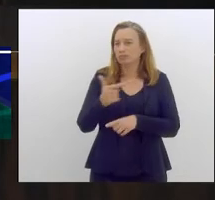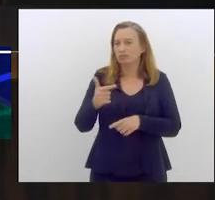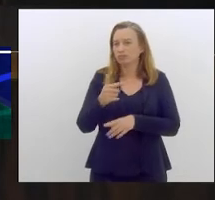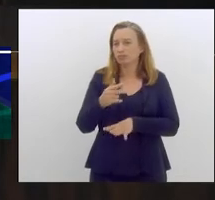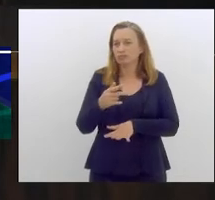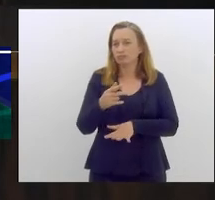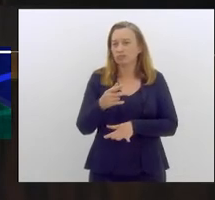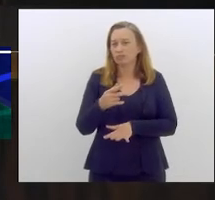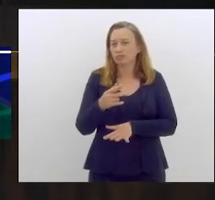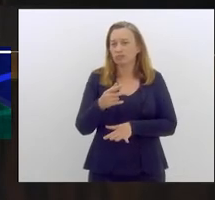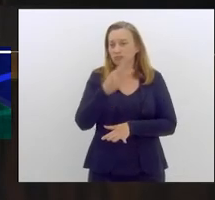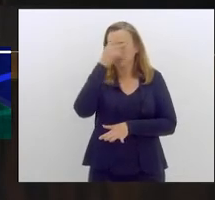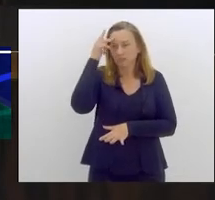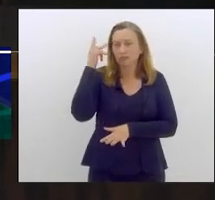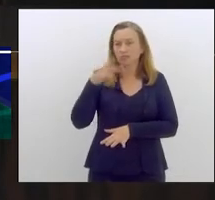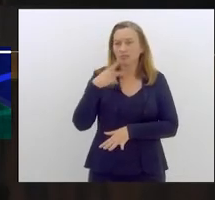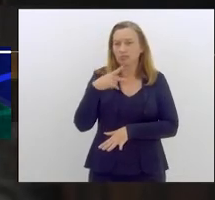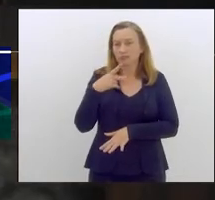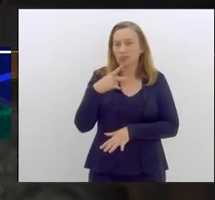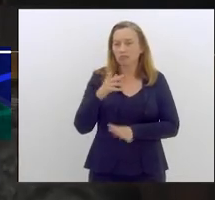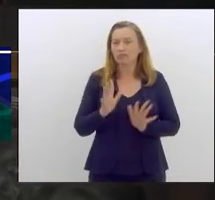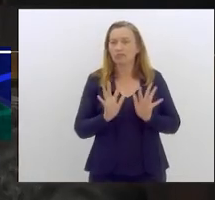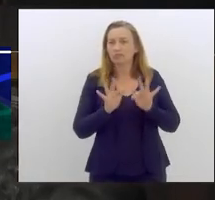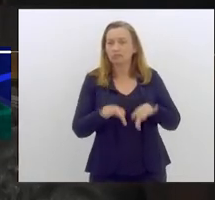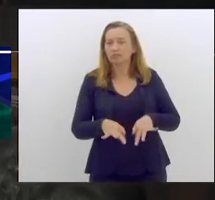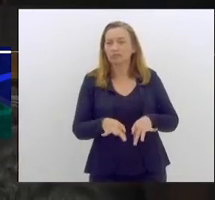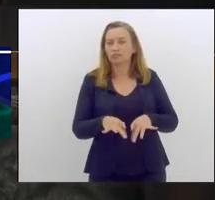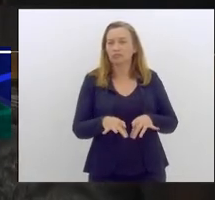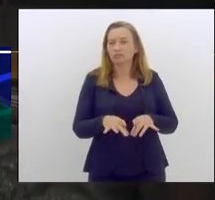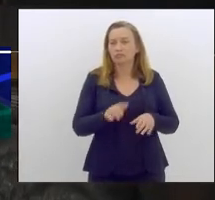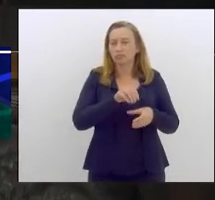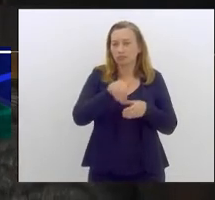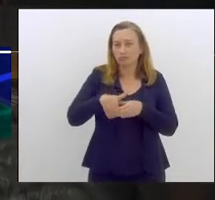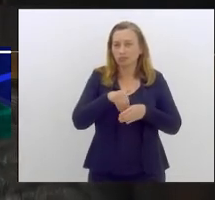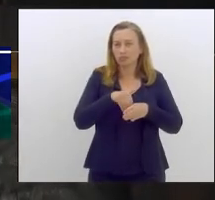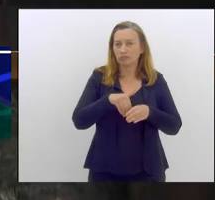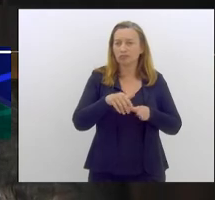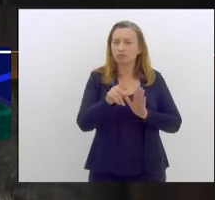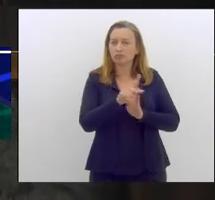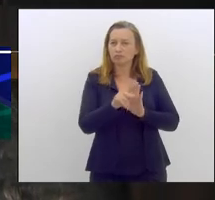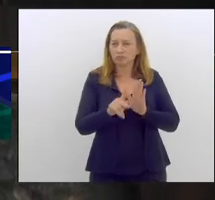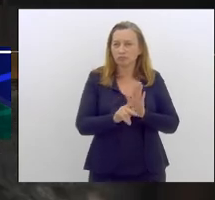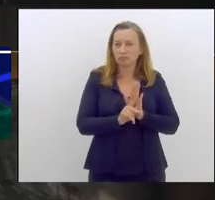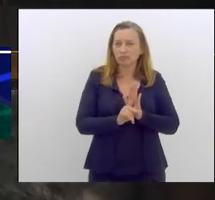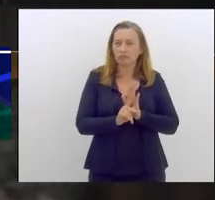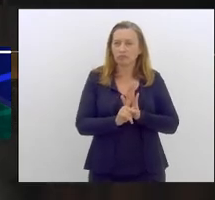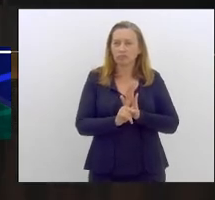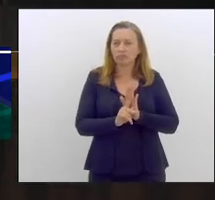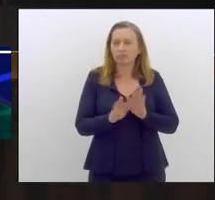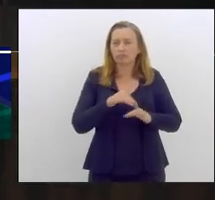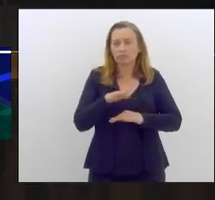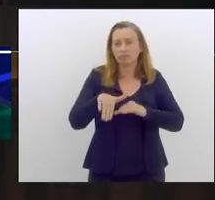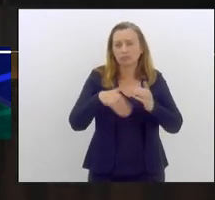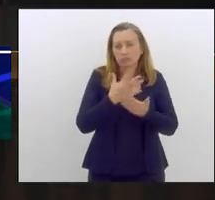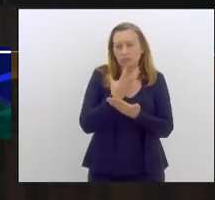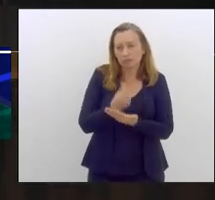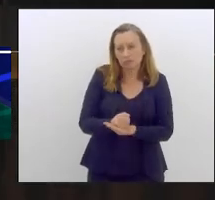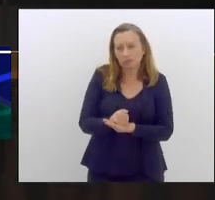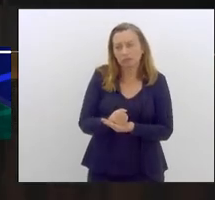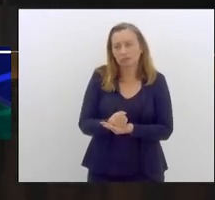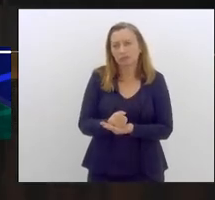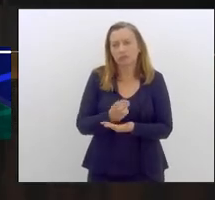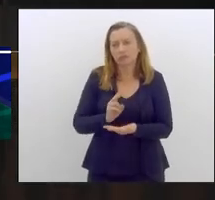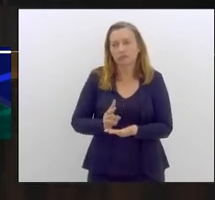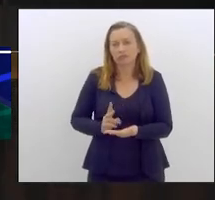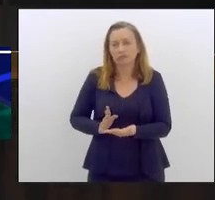inscritos, encerrada a discussão. Em votação, o projeto Senhores que aprovam o pensamento, como